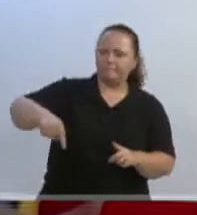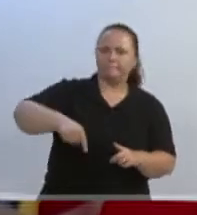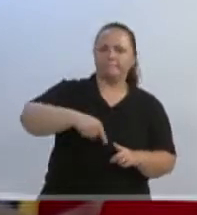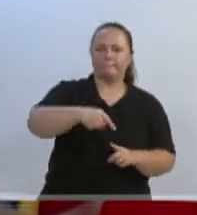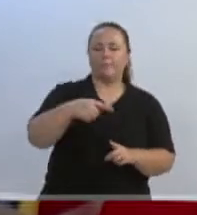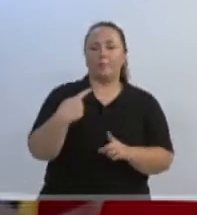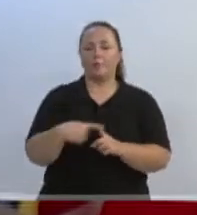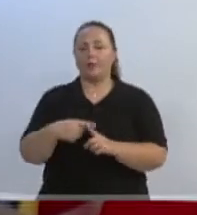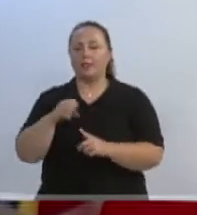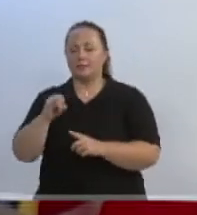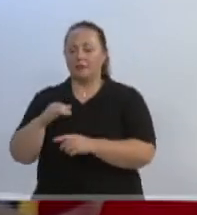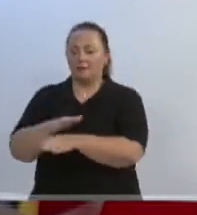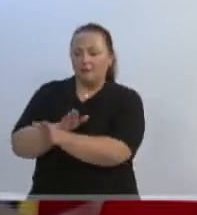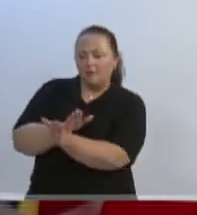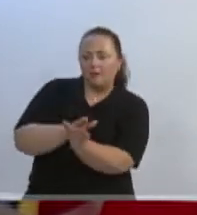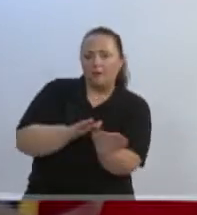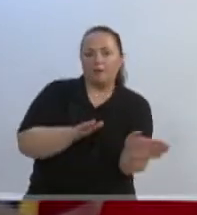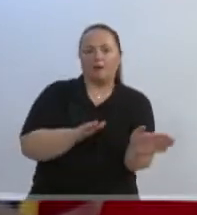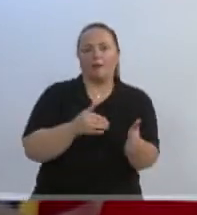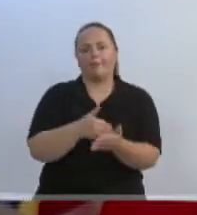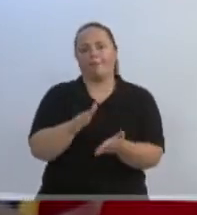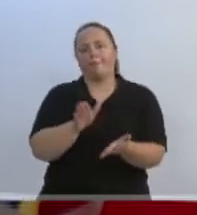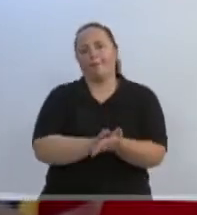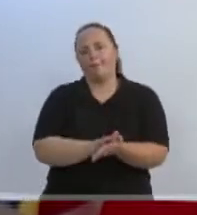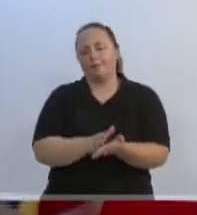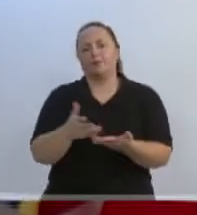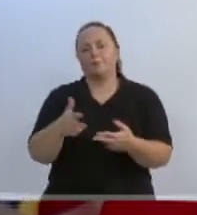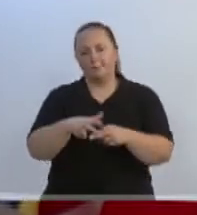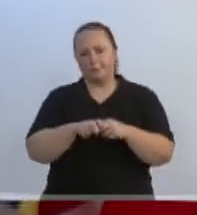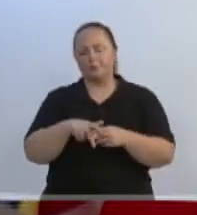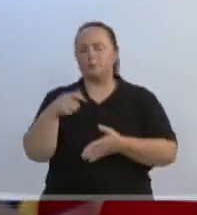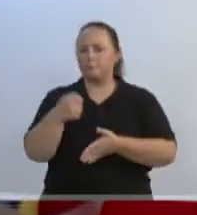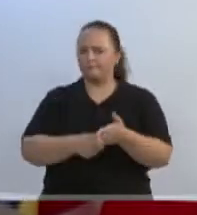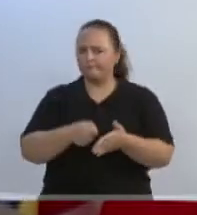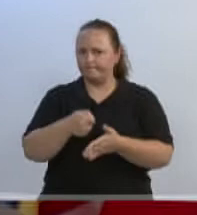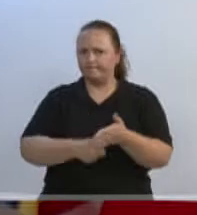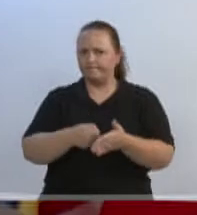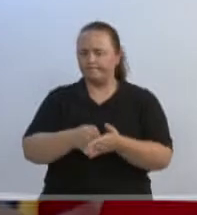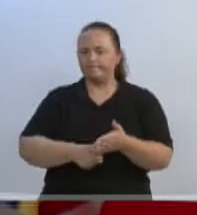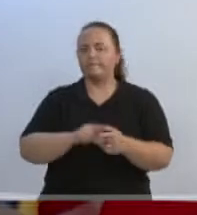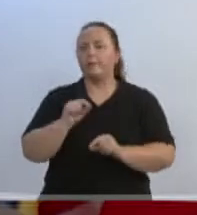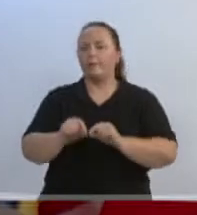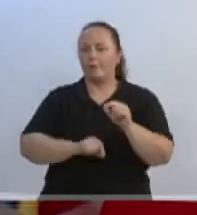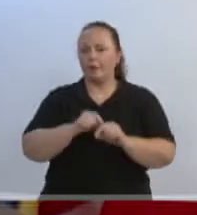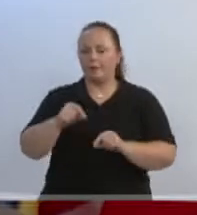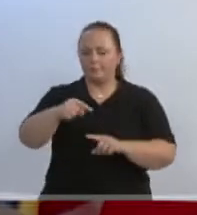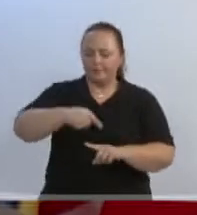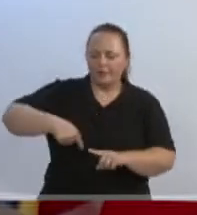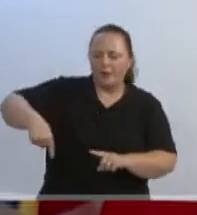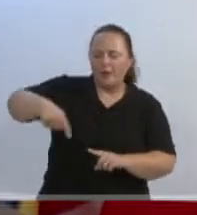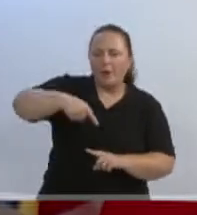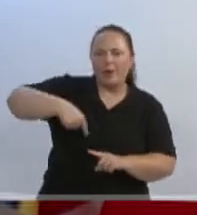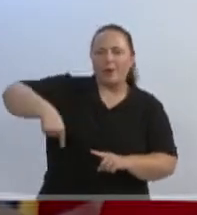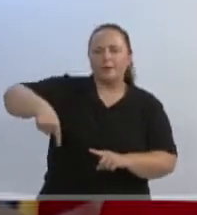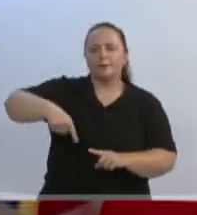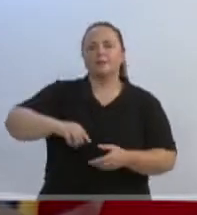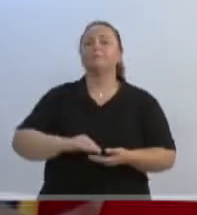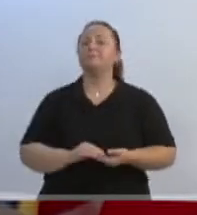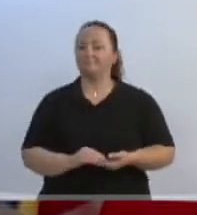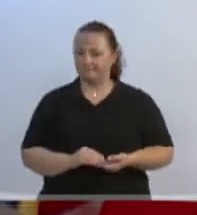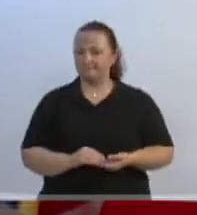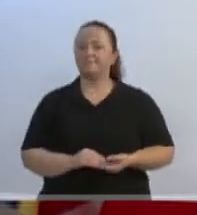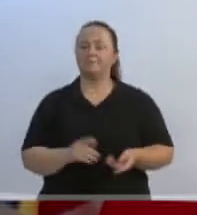convergir à esquerda pessoa vai ser multada então nós estamos reivindicando hoje uma rótula na marechal rondon para que as pessoas que